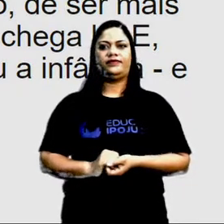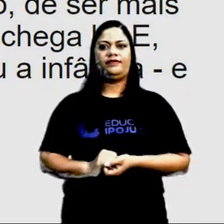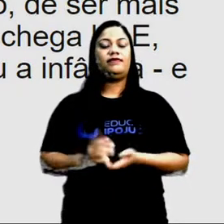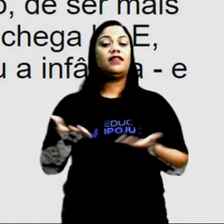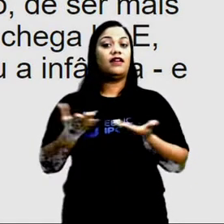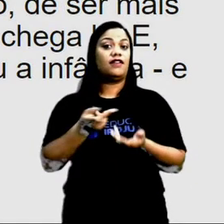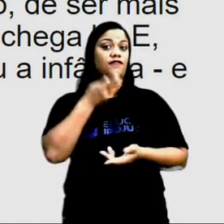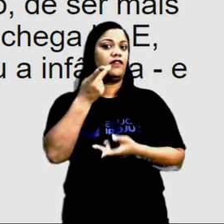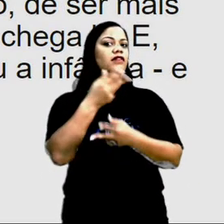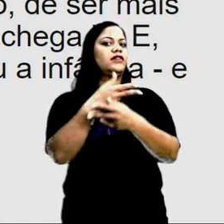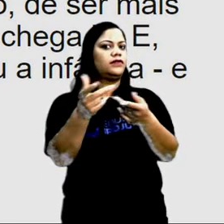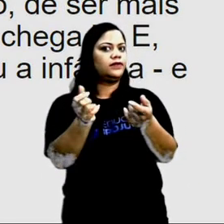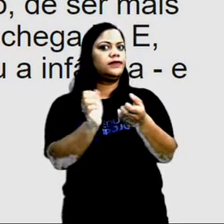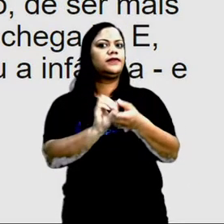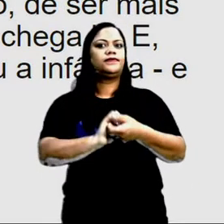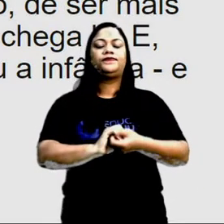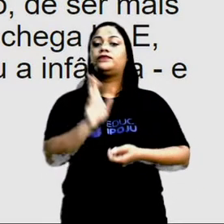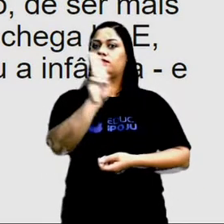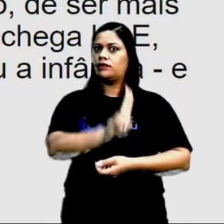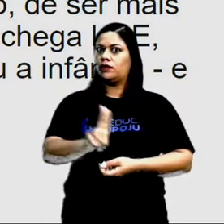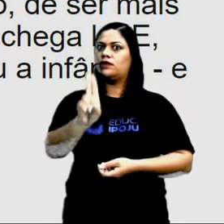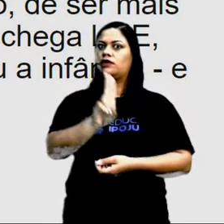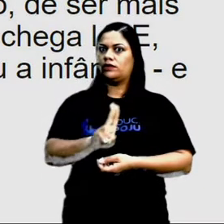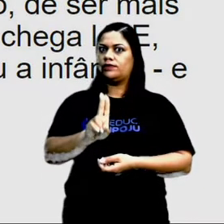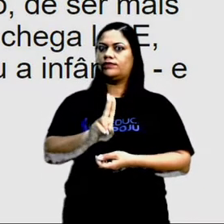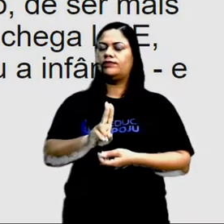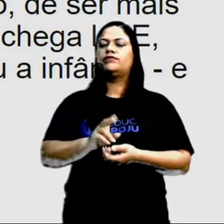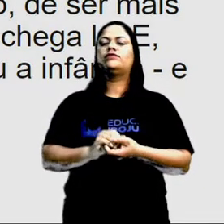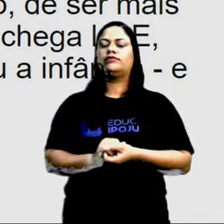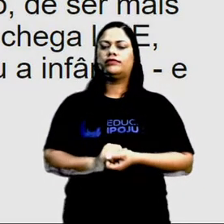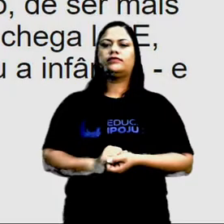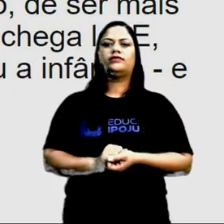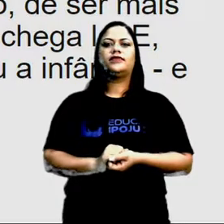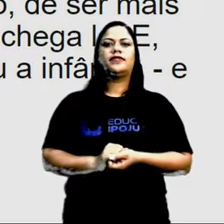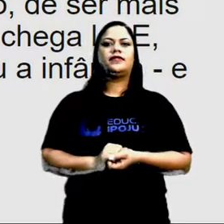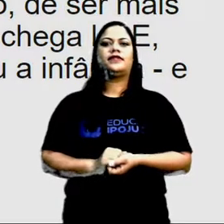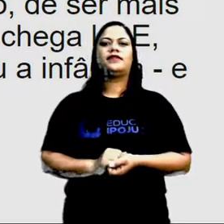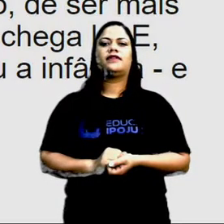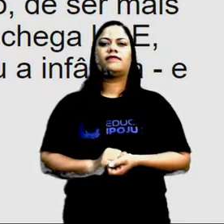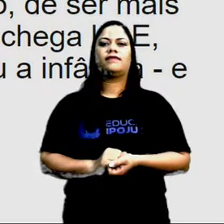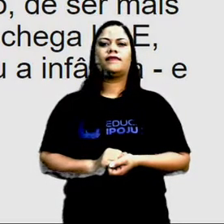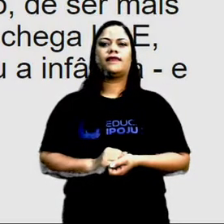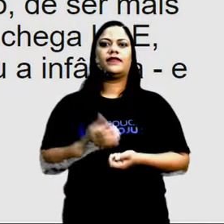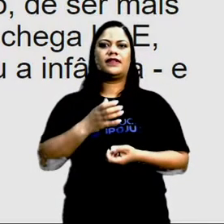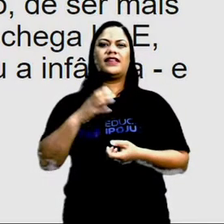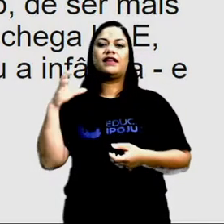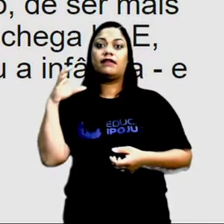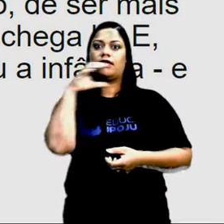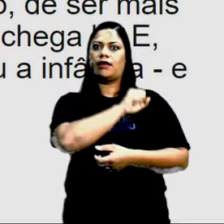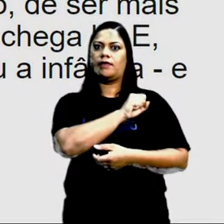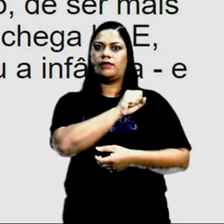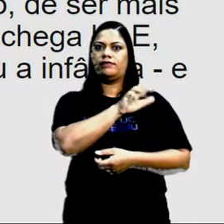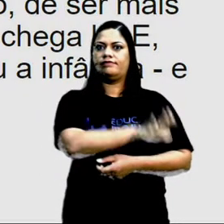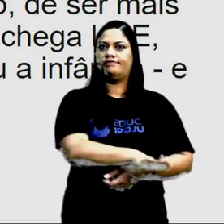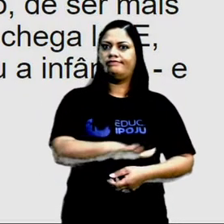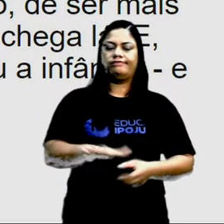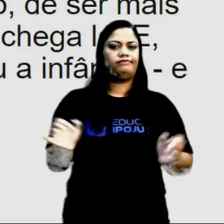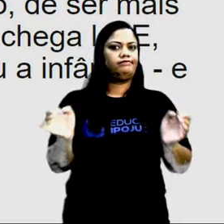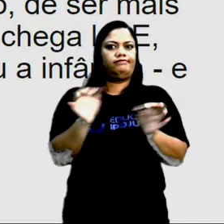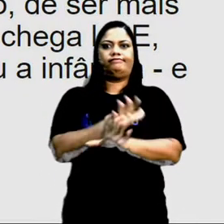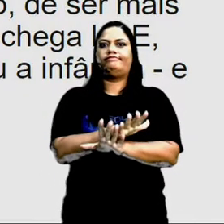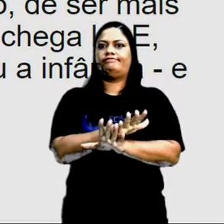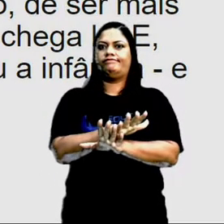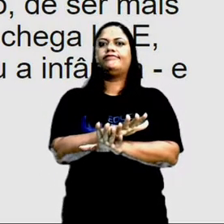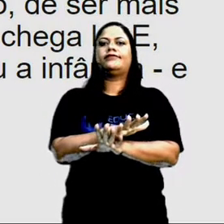contar uma coisa. Quem usa essa expressão tem pressa de que a infância acabe logo.